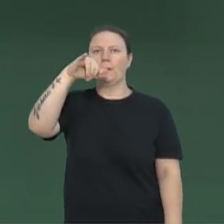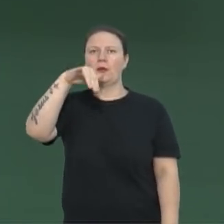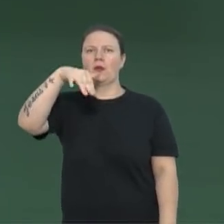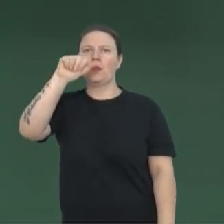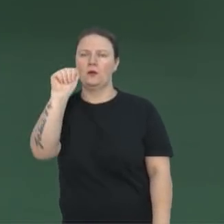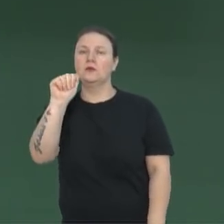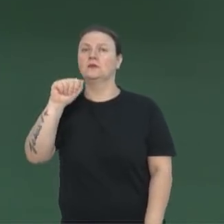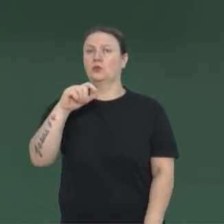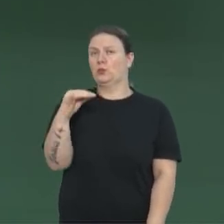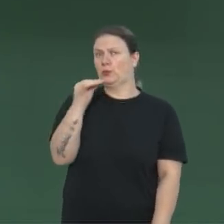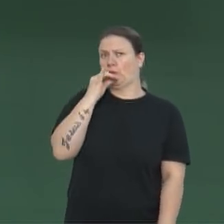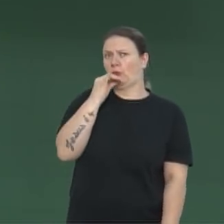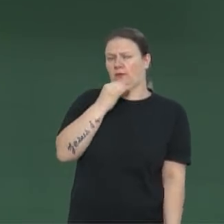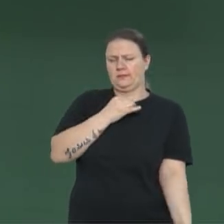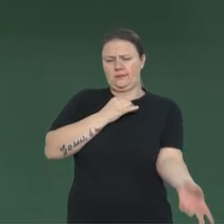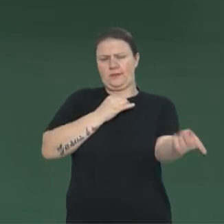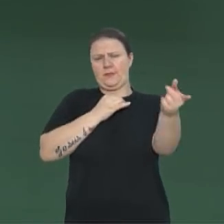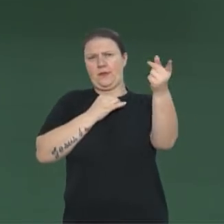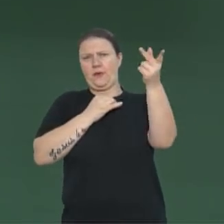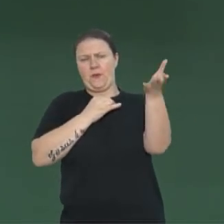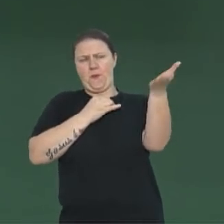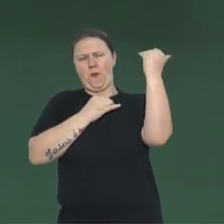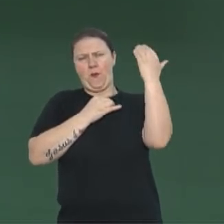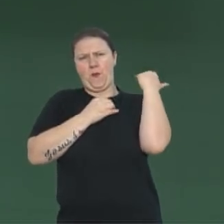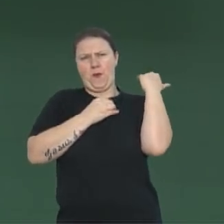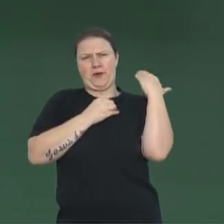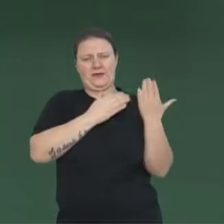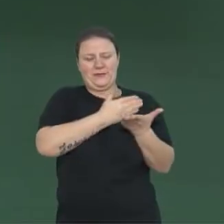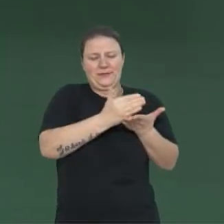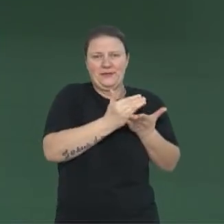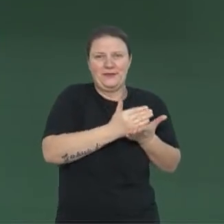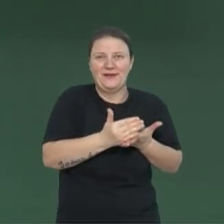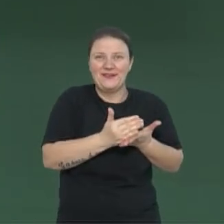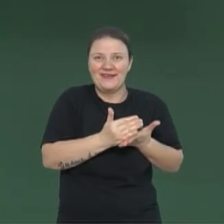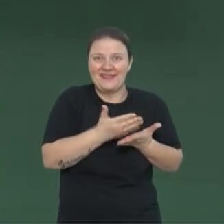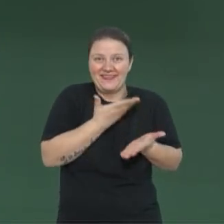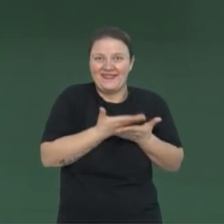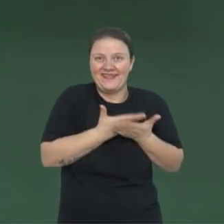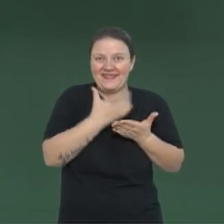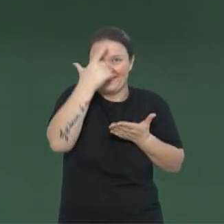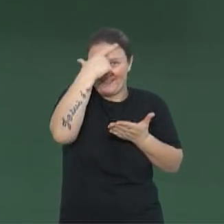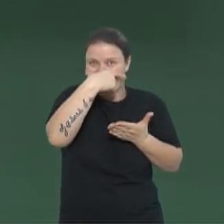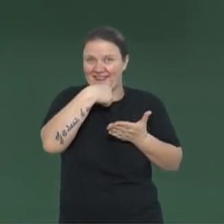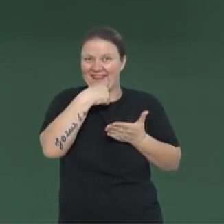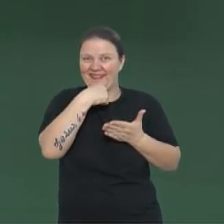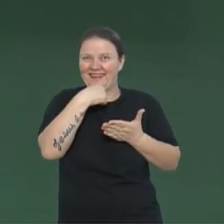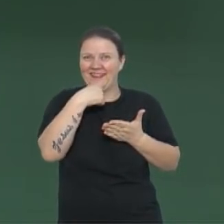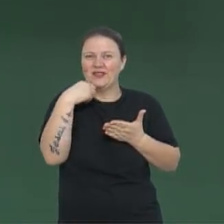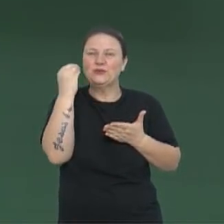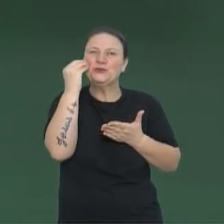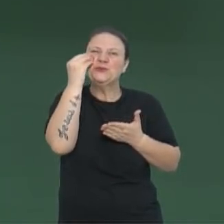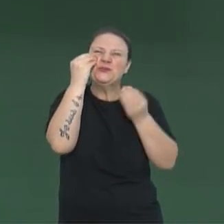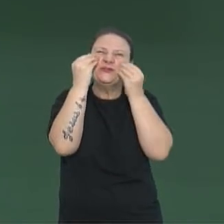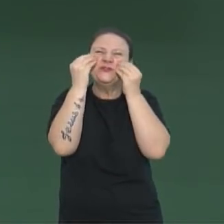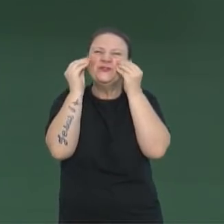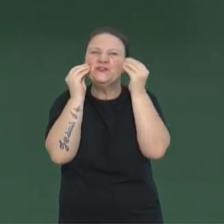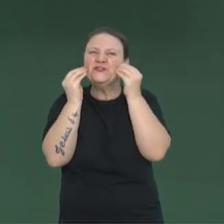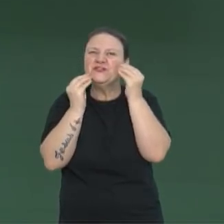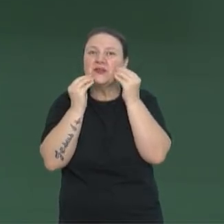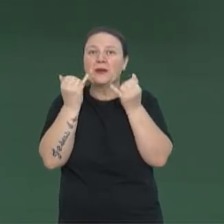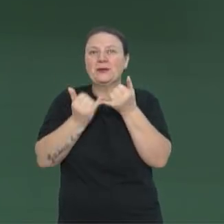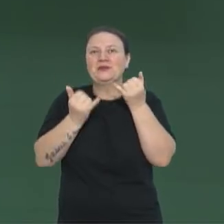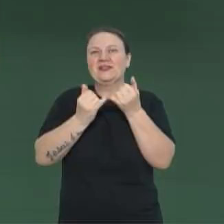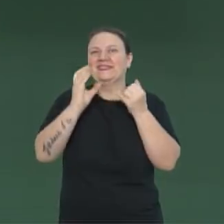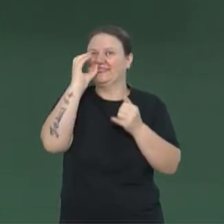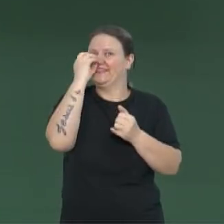aquele cara lá atrás no comecinho da aula que estava com aquela cara pintada como se fosse um palhaço. Eu até enrolei